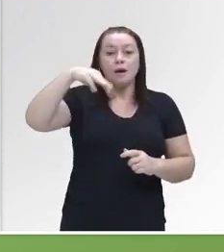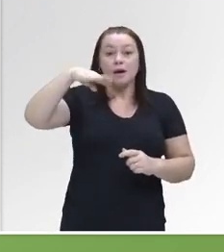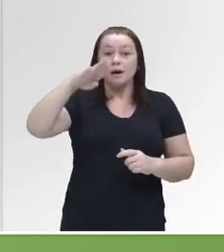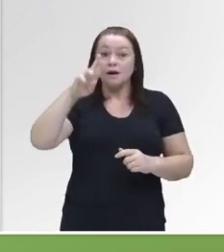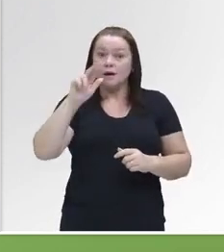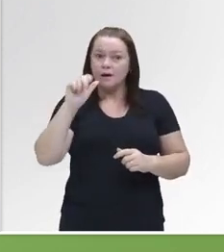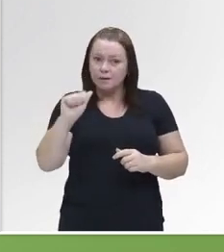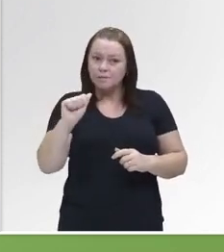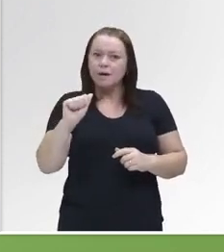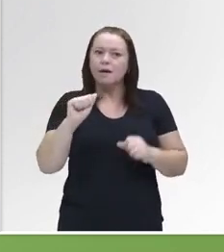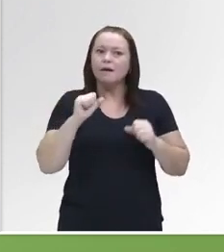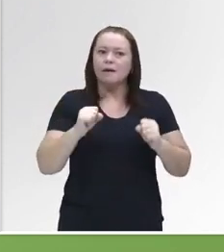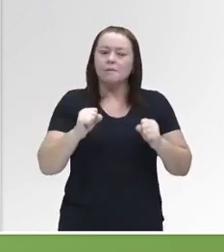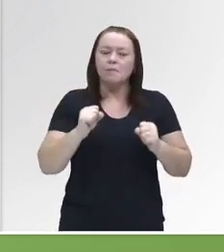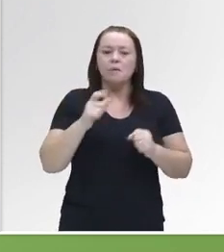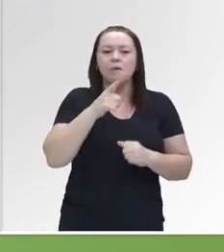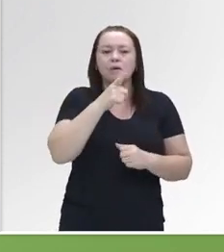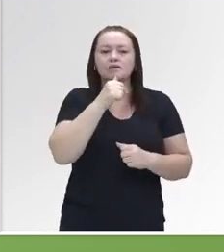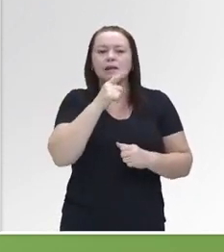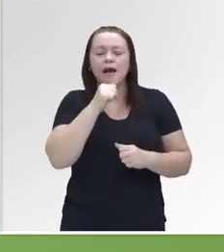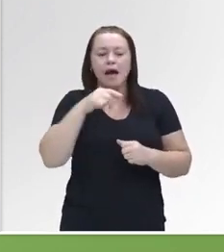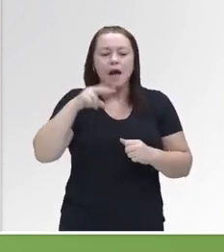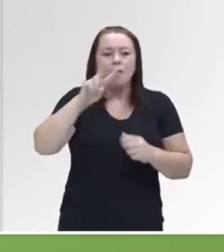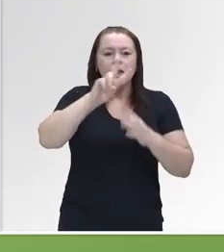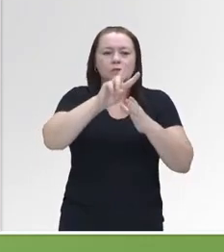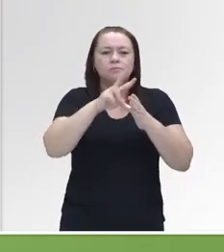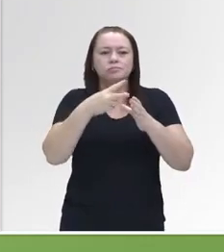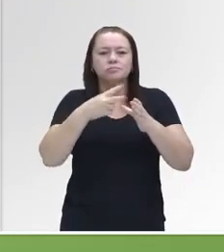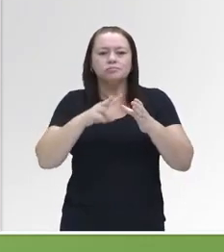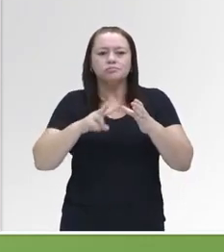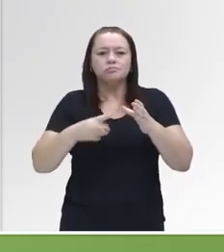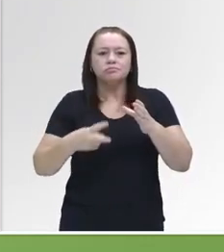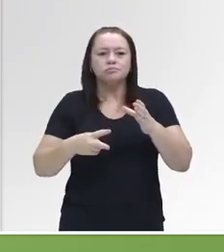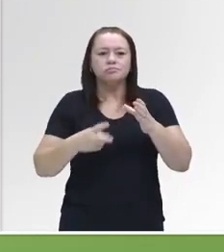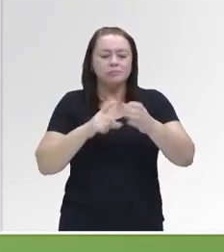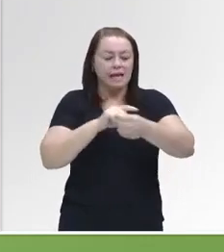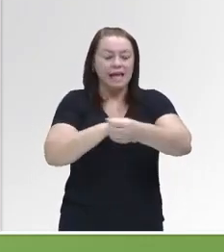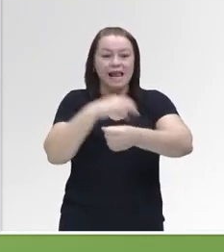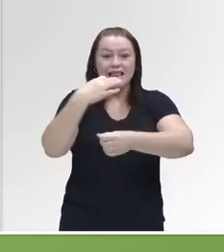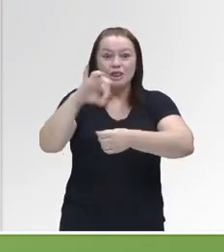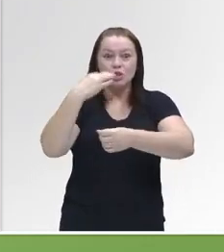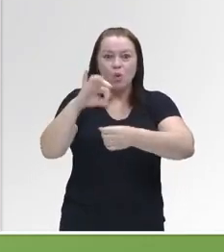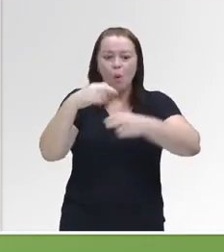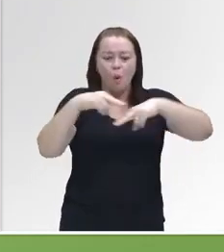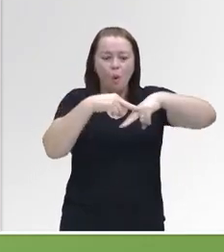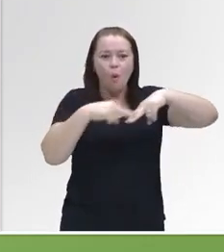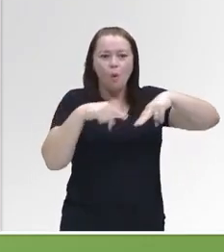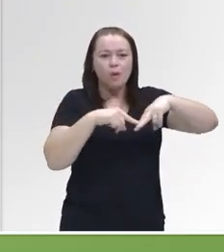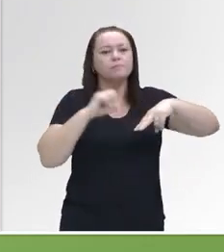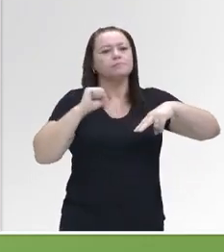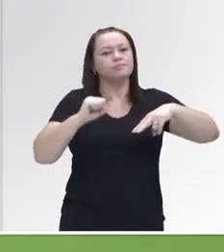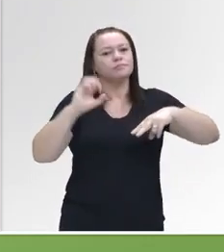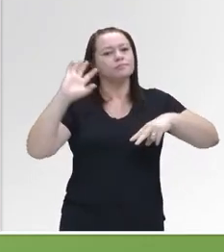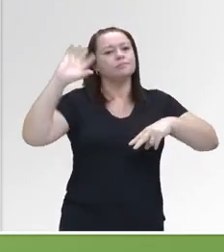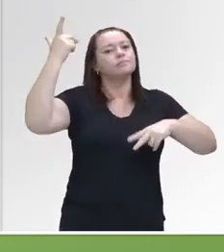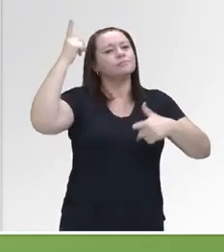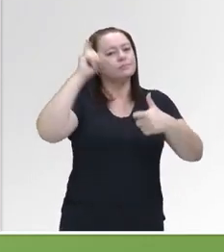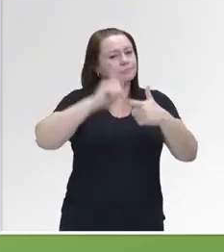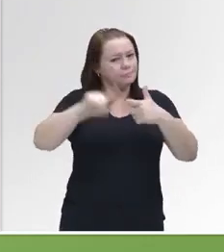Que pode acontecer, e há possibilidade de ocorrerem outras